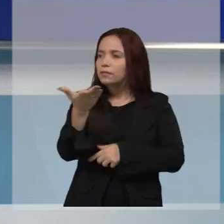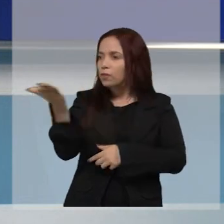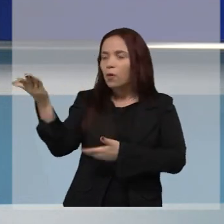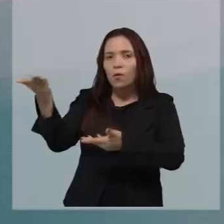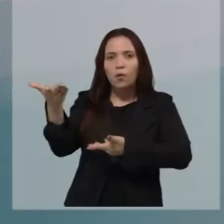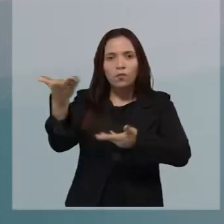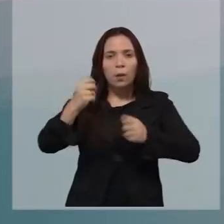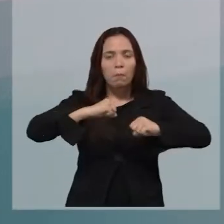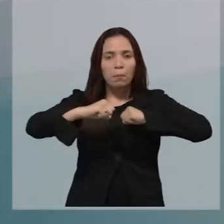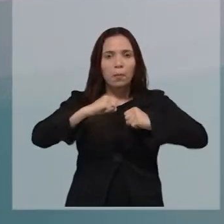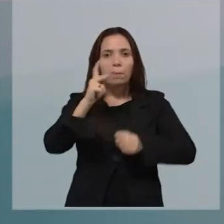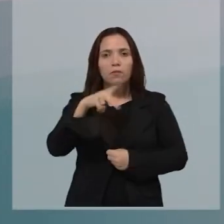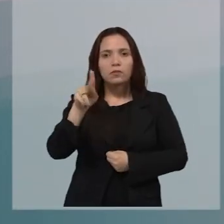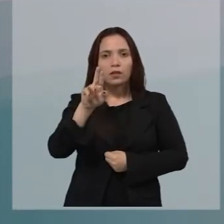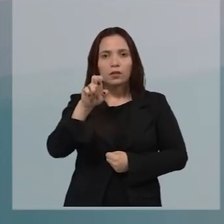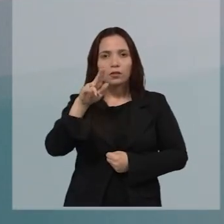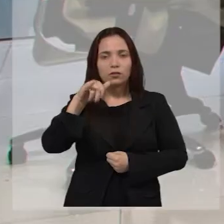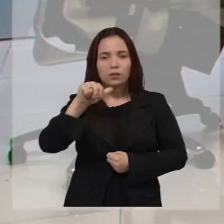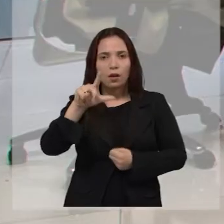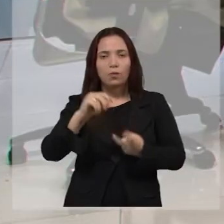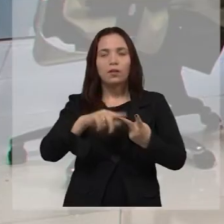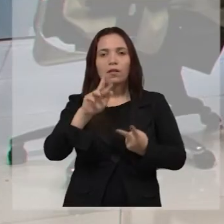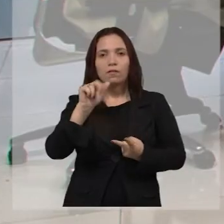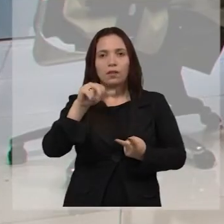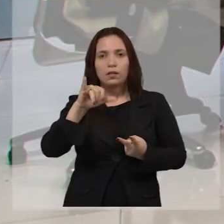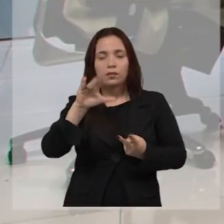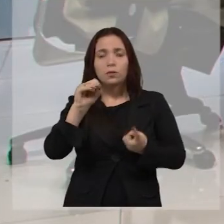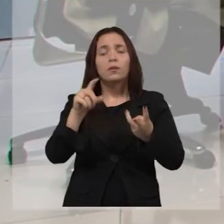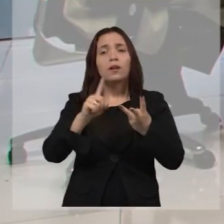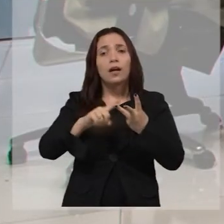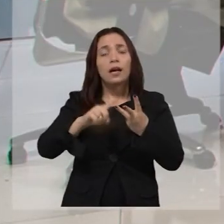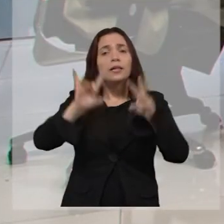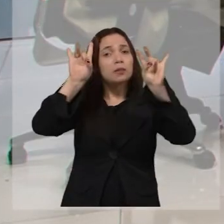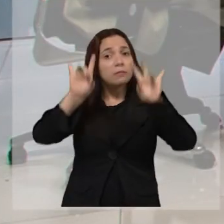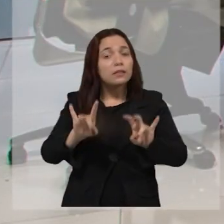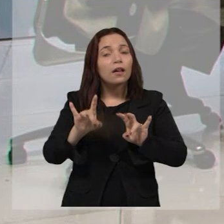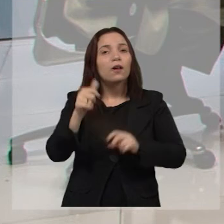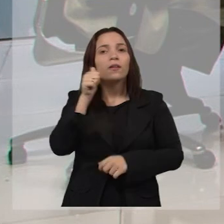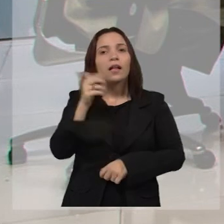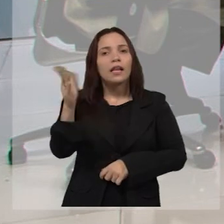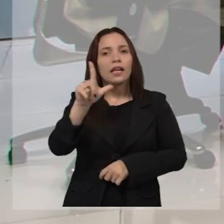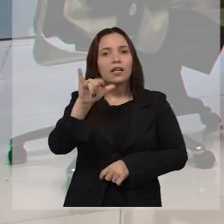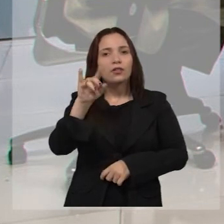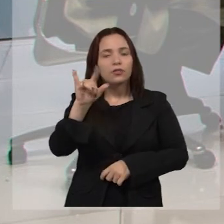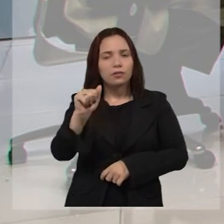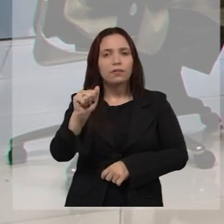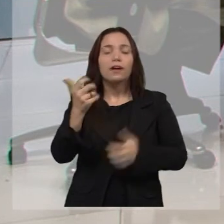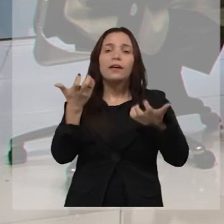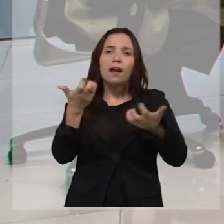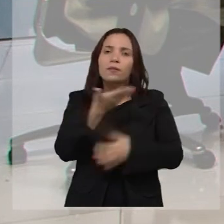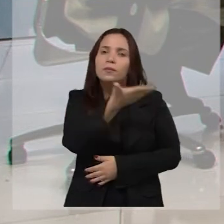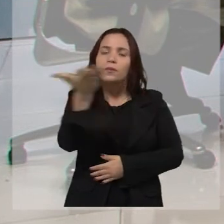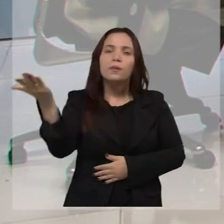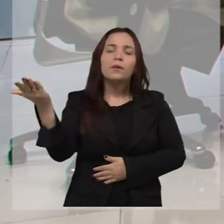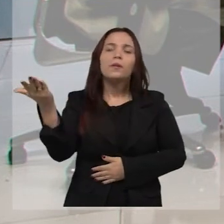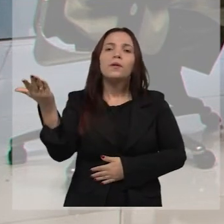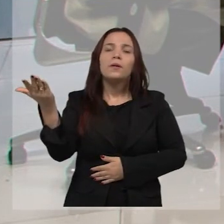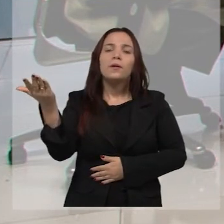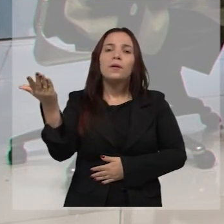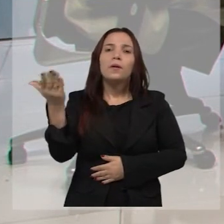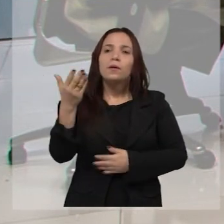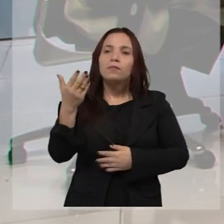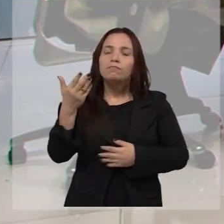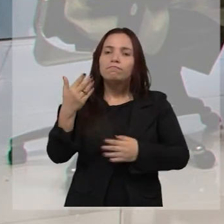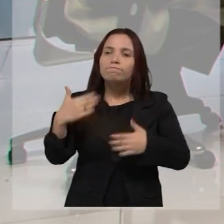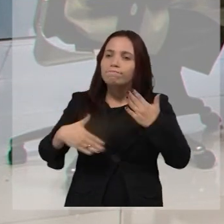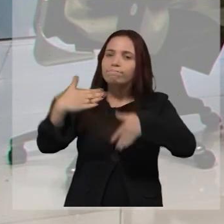nossos debatedores, os professores Reginaldo Vasconcelos e Francisco Moreira, agradecendo em especial a doutora Lídia Canudo, desejando desde já,